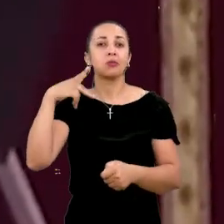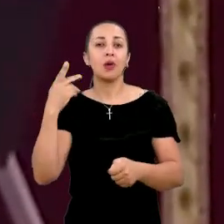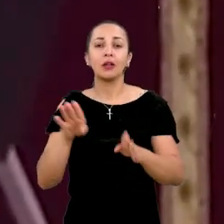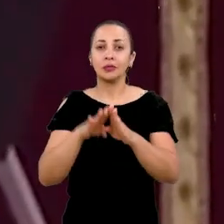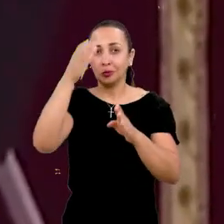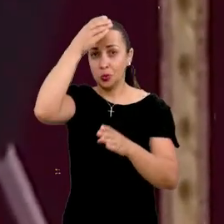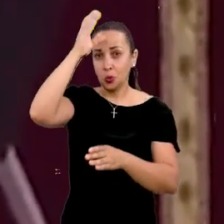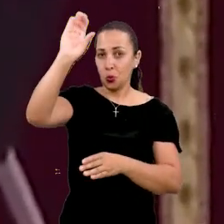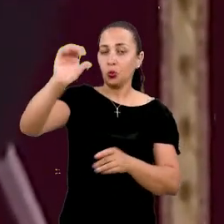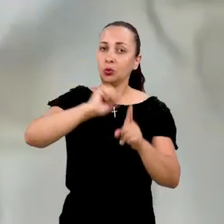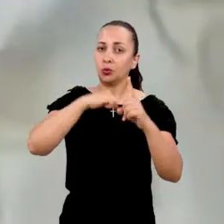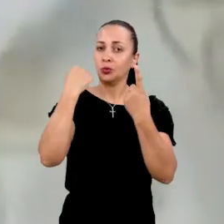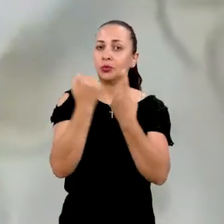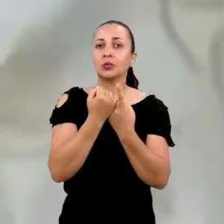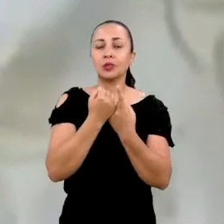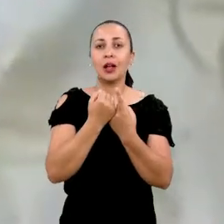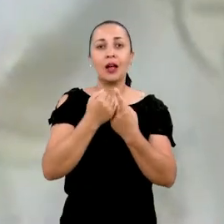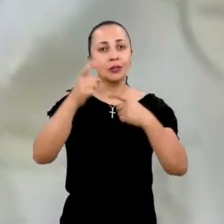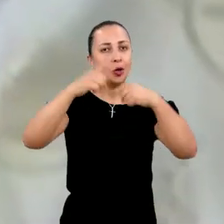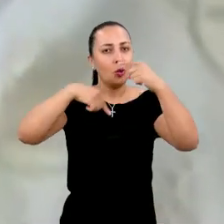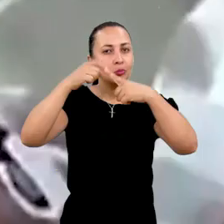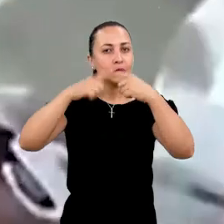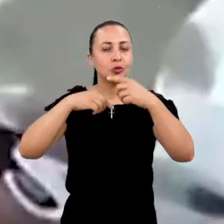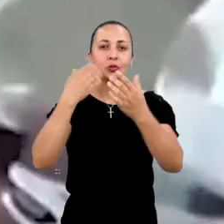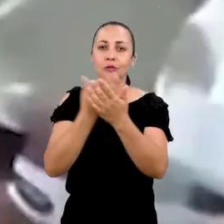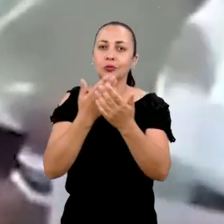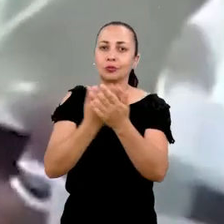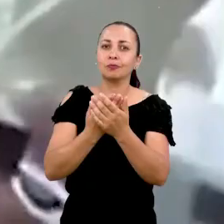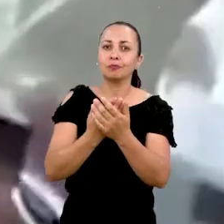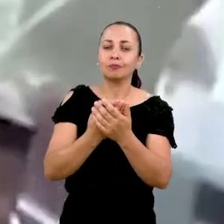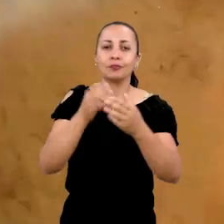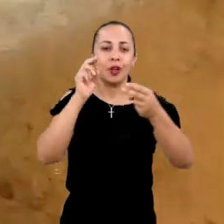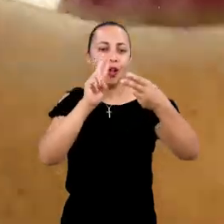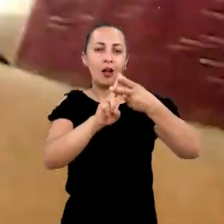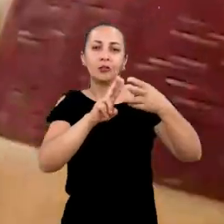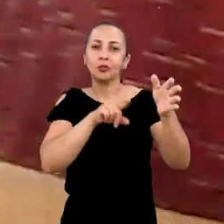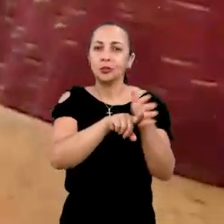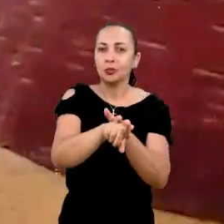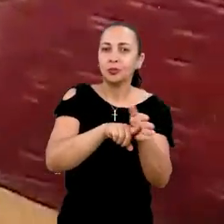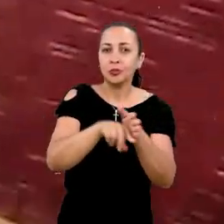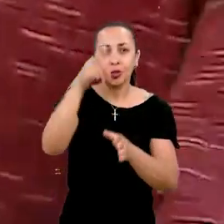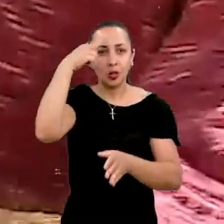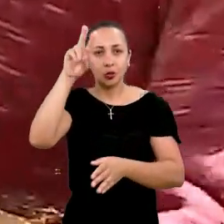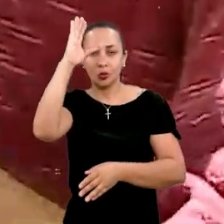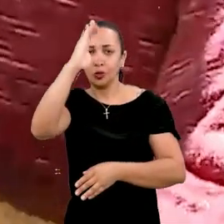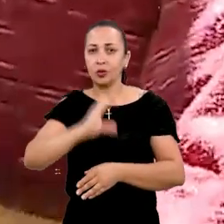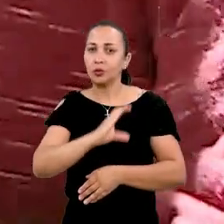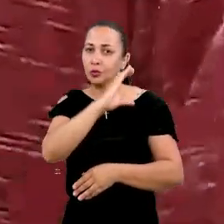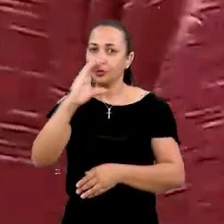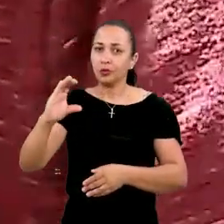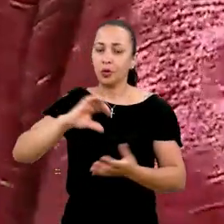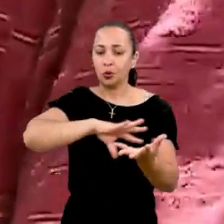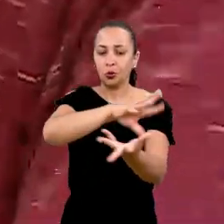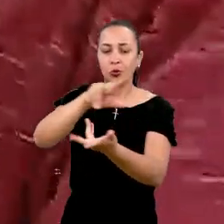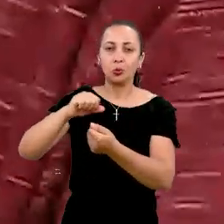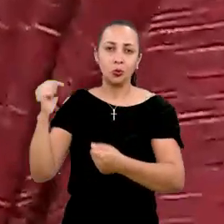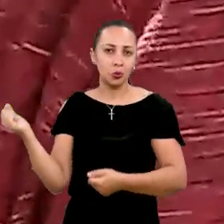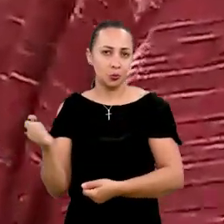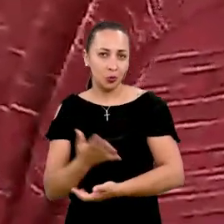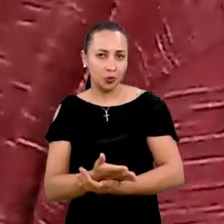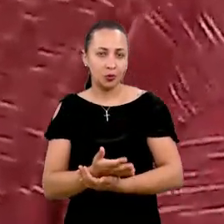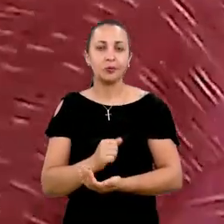política e à cultura da sociedade são objeto de estudo da Rede de Pesquisa História e Catolicismo no